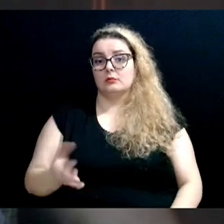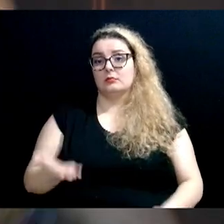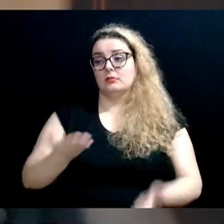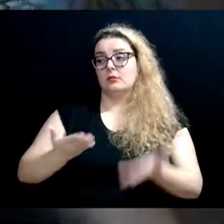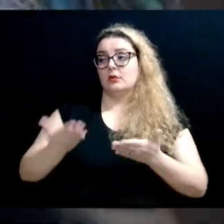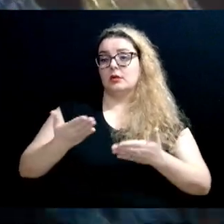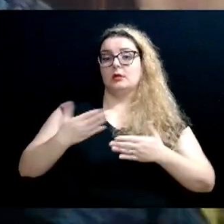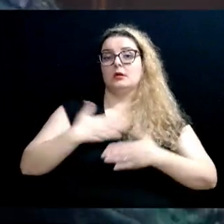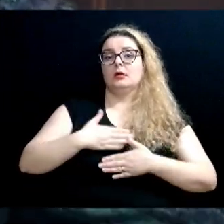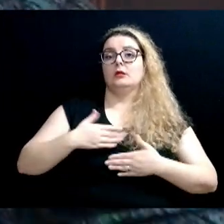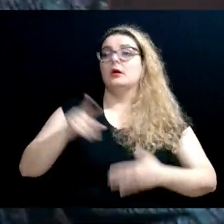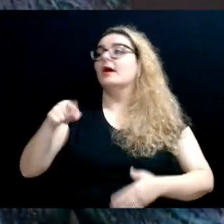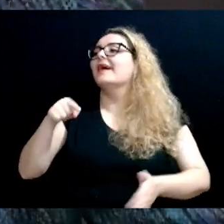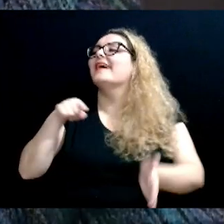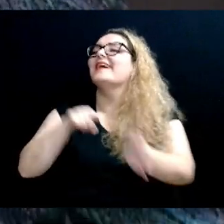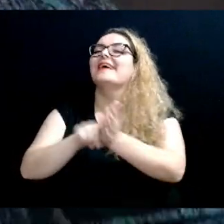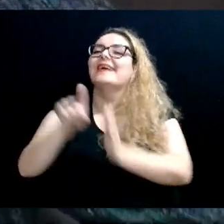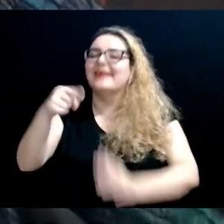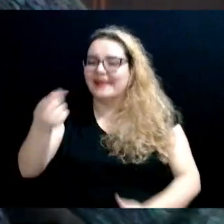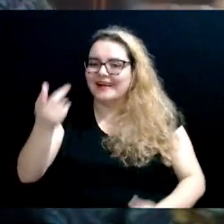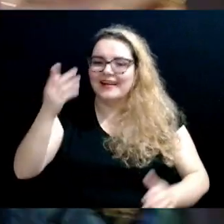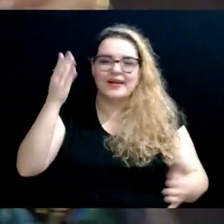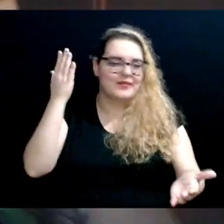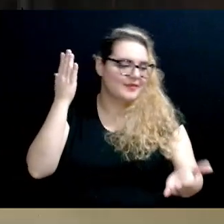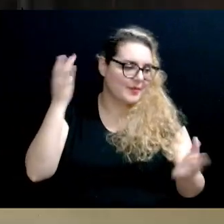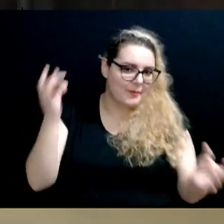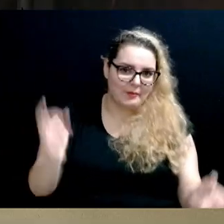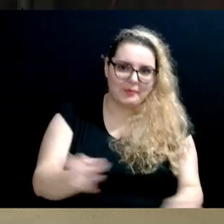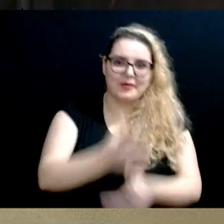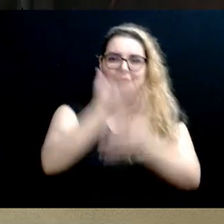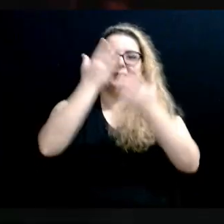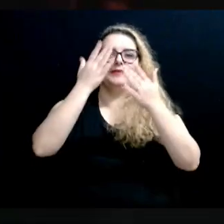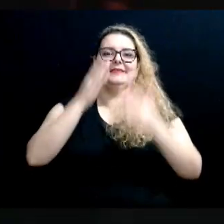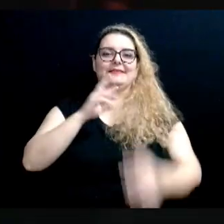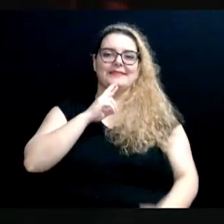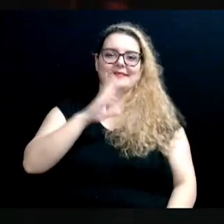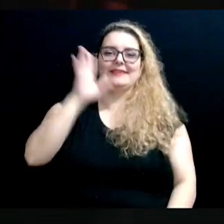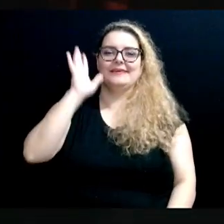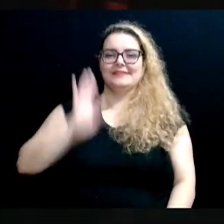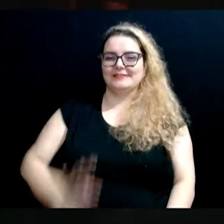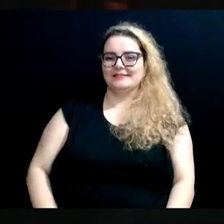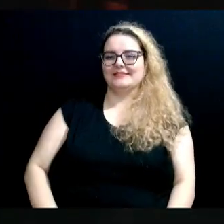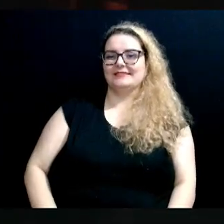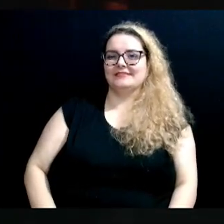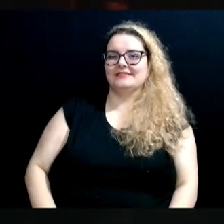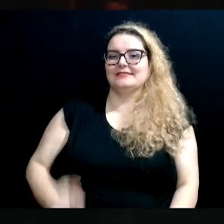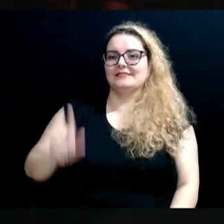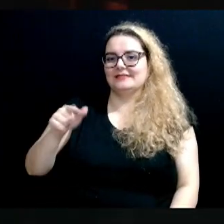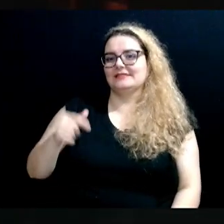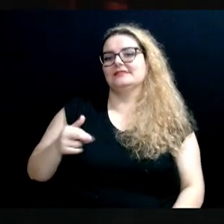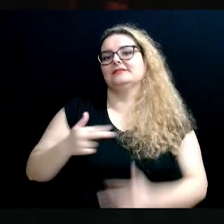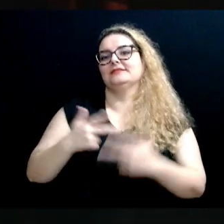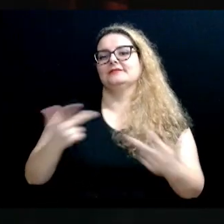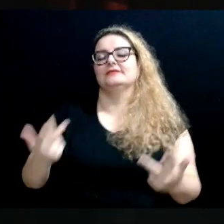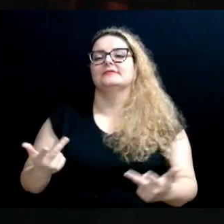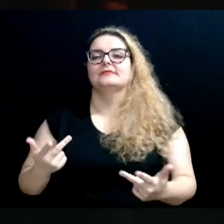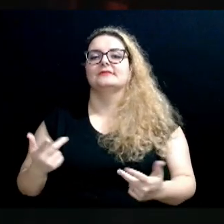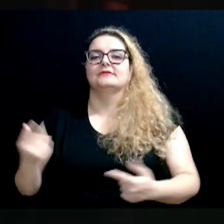minha próxima pergunta. Então pronto, deixa você refazer. Então, mas isso é algo assim que tem sido muito discutido,